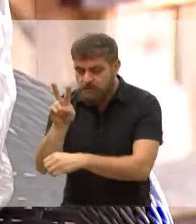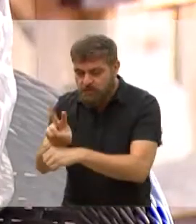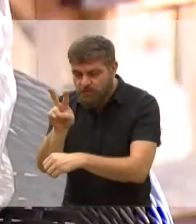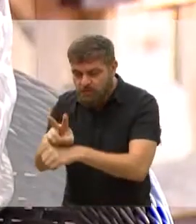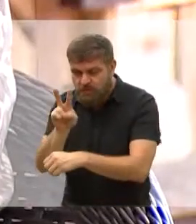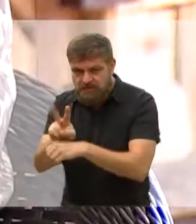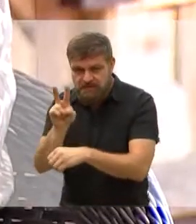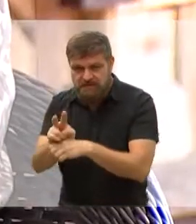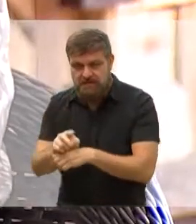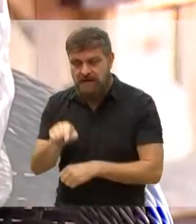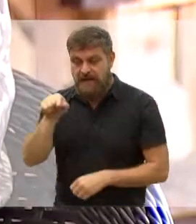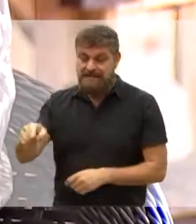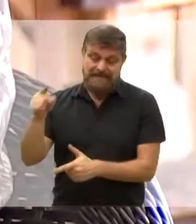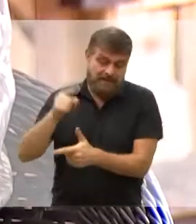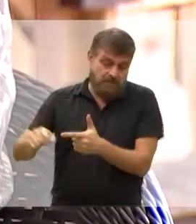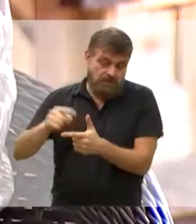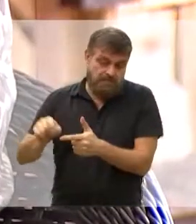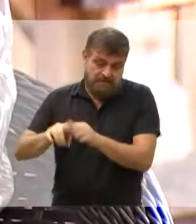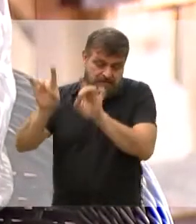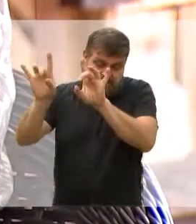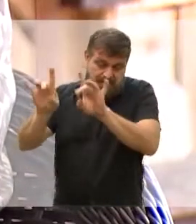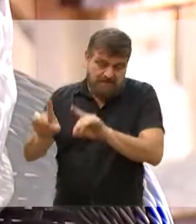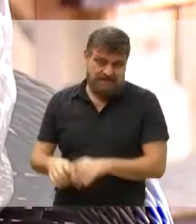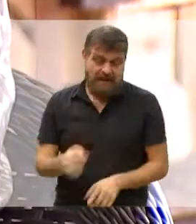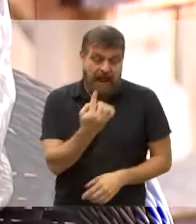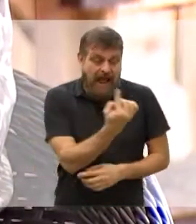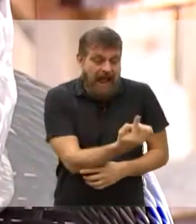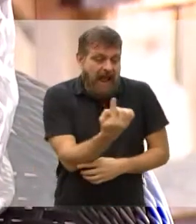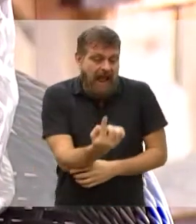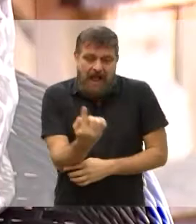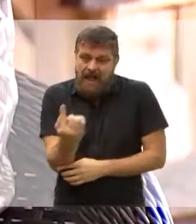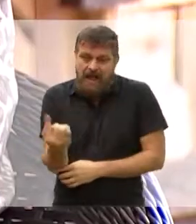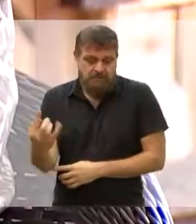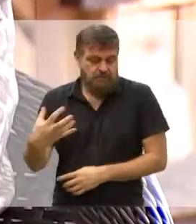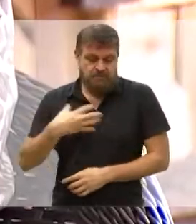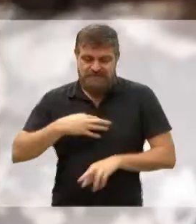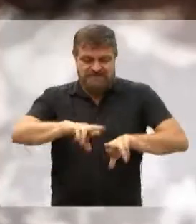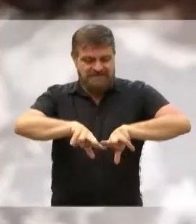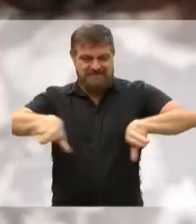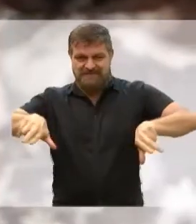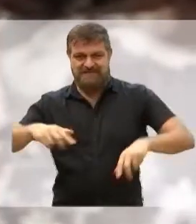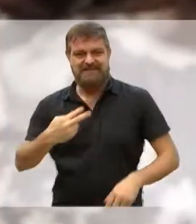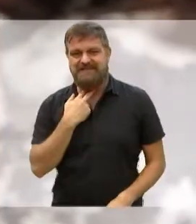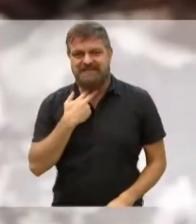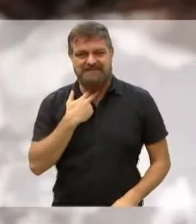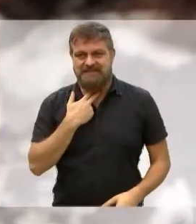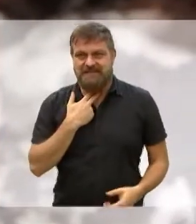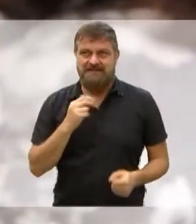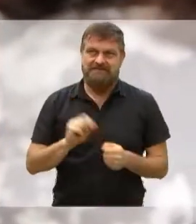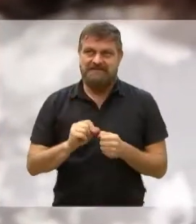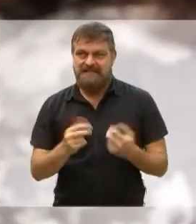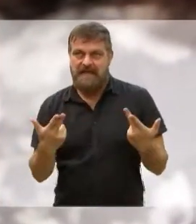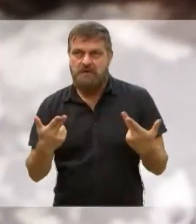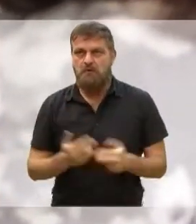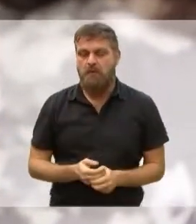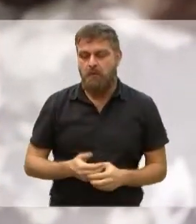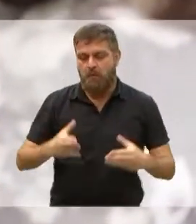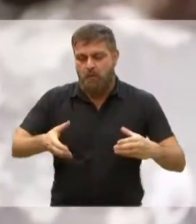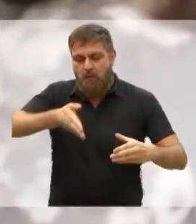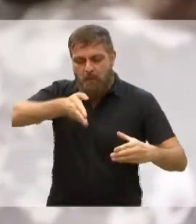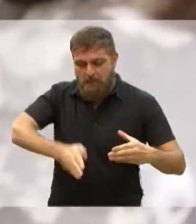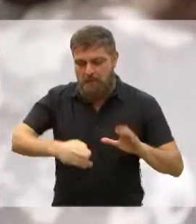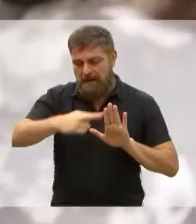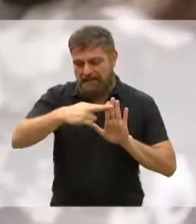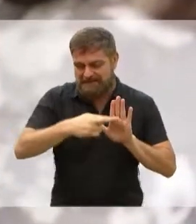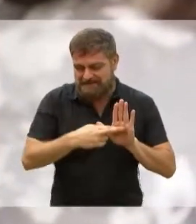deles, dos problemas que eles têm. Cada um é cada um. Cada um é cada um. Não tem como a gente fazer receita de bolo,